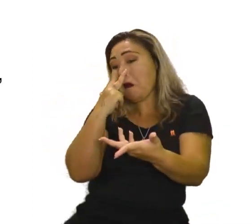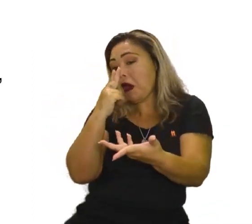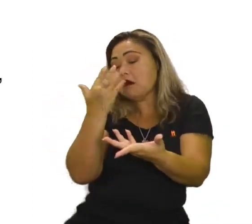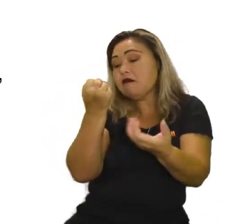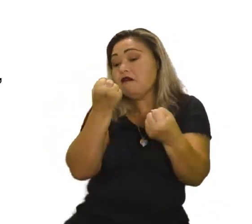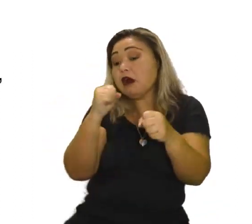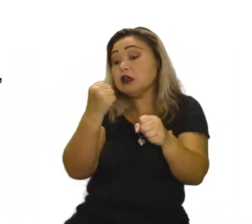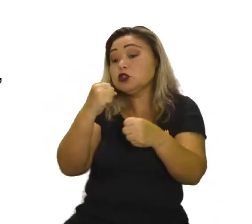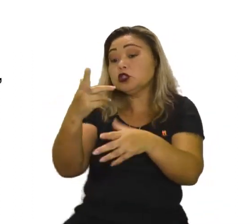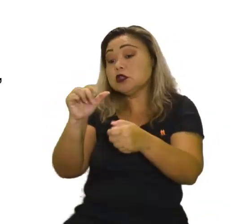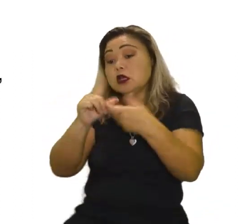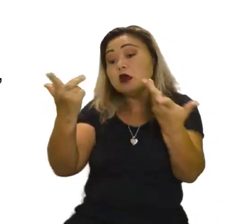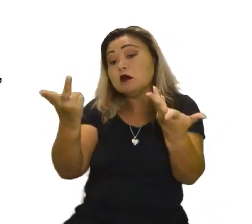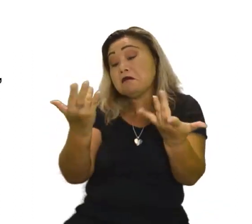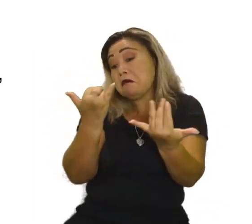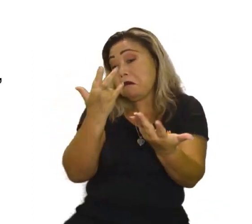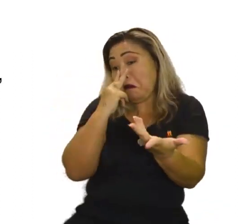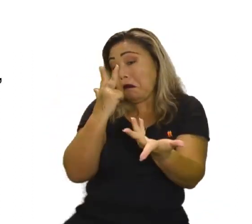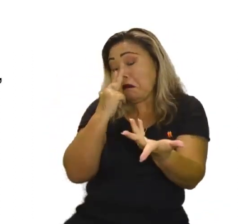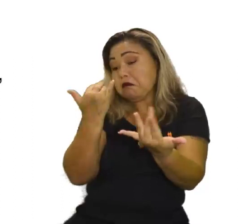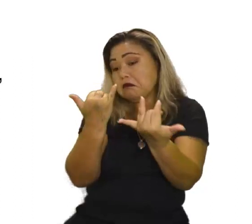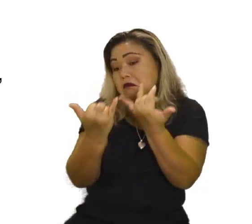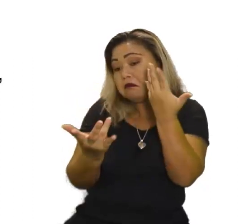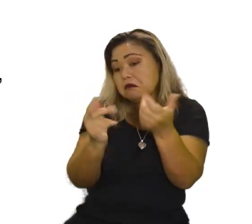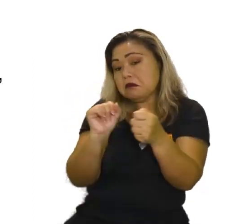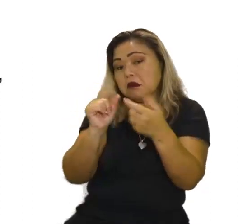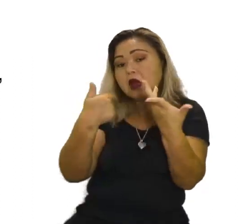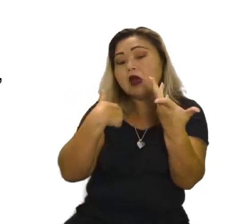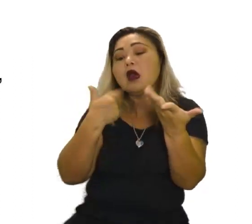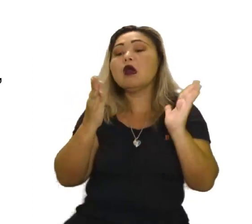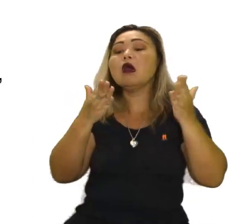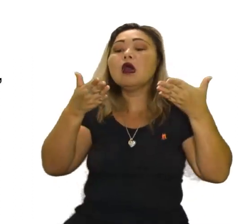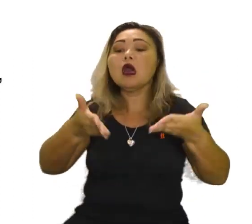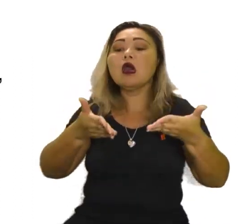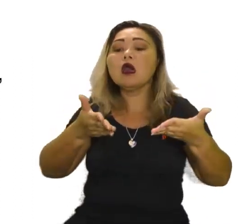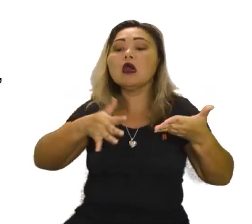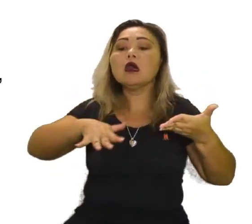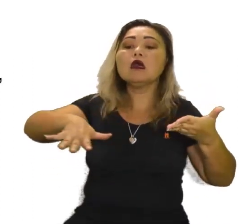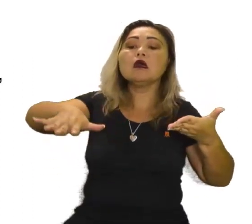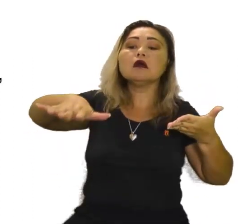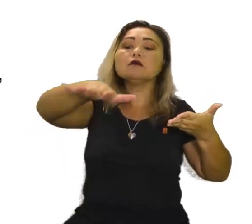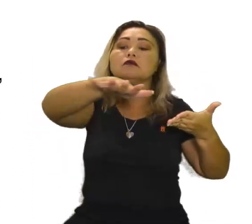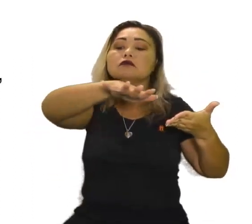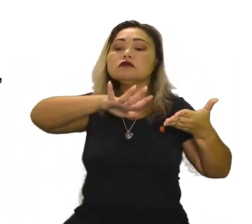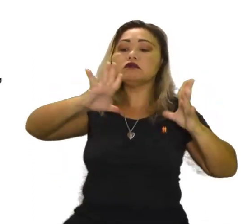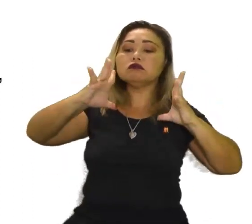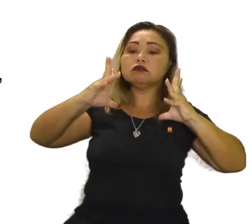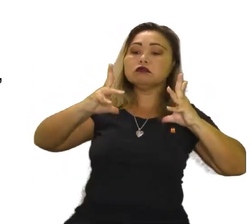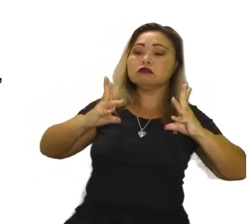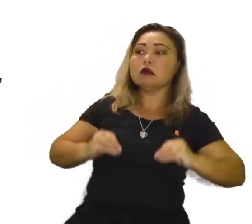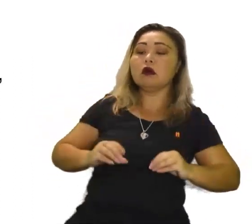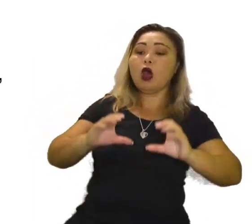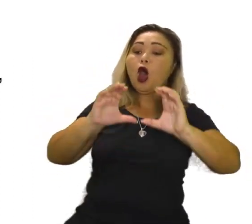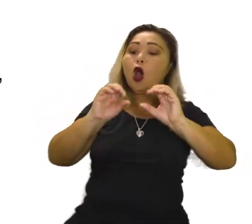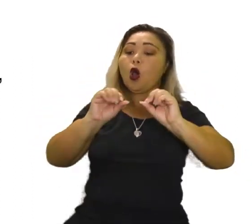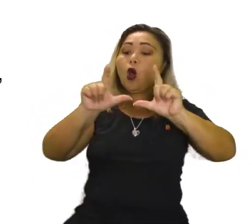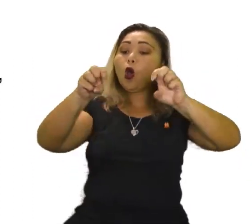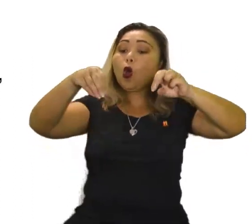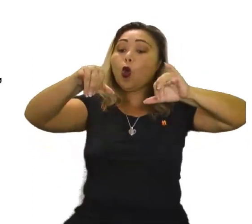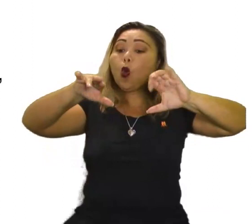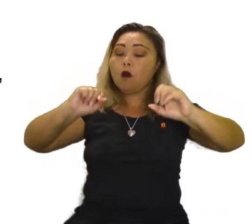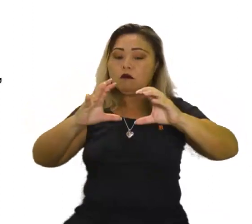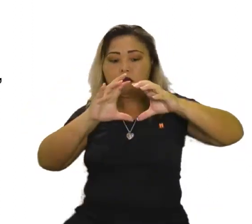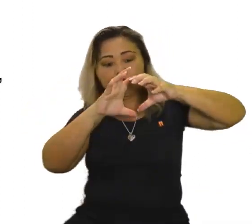então a operária, elas têm como uma das principais funções manter a higienização dentro da colmeia. É ela